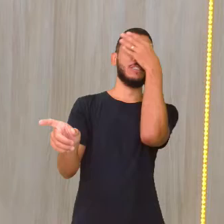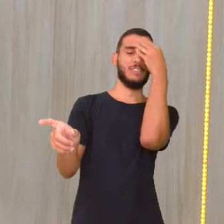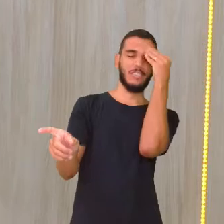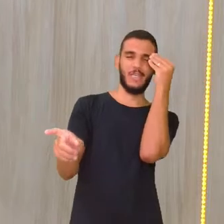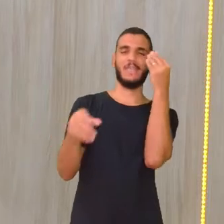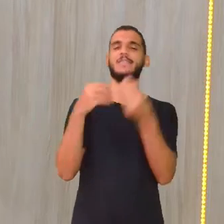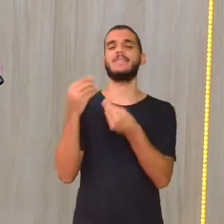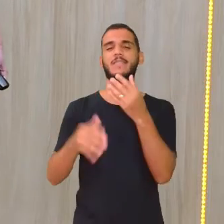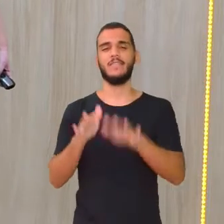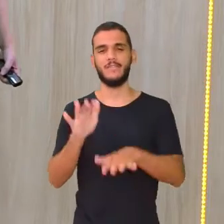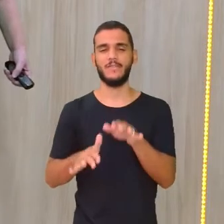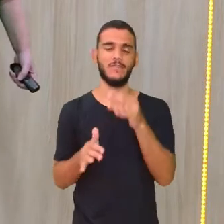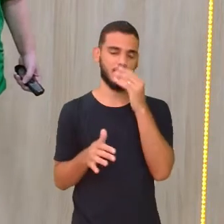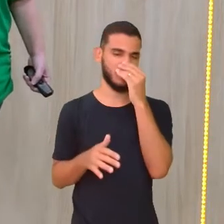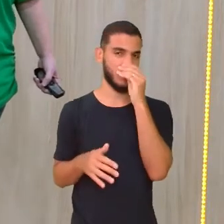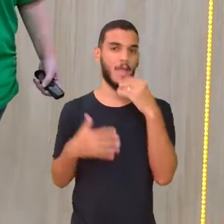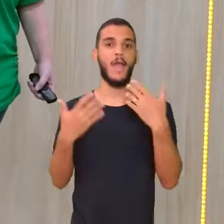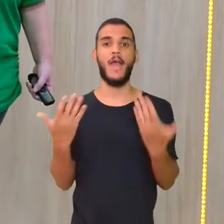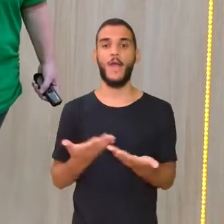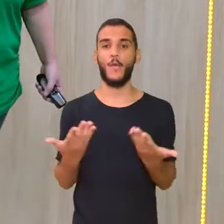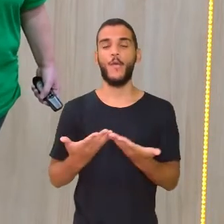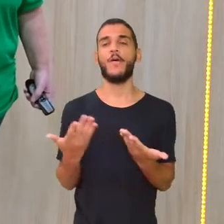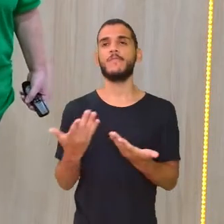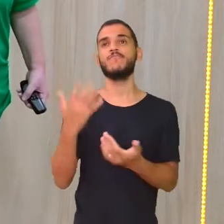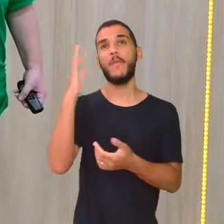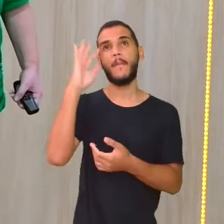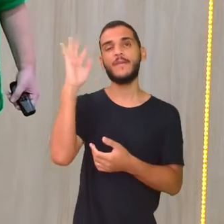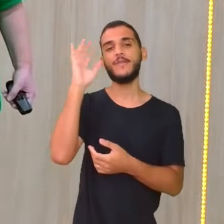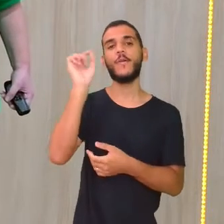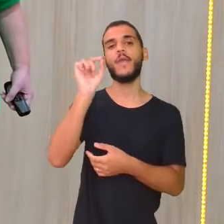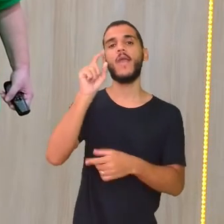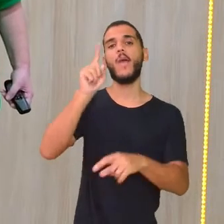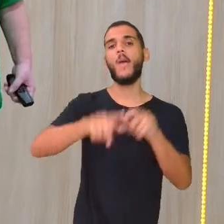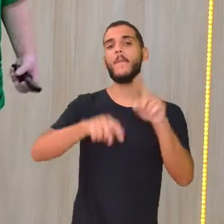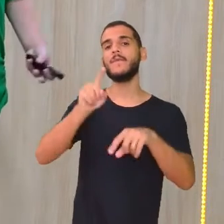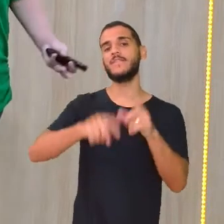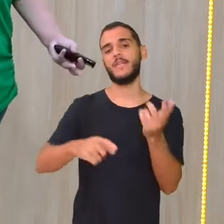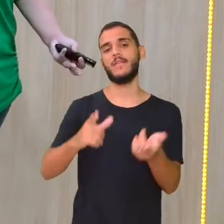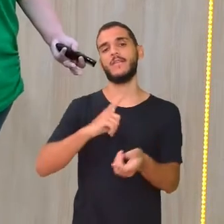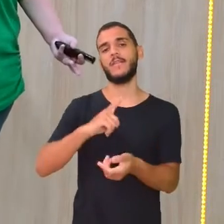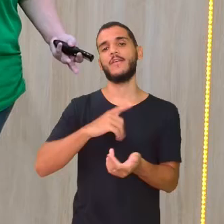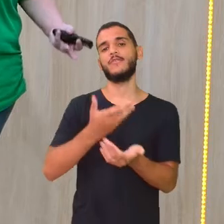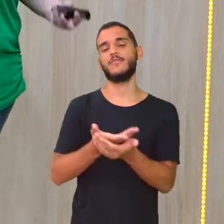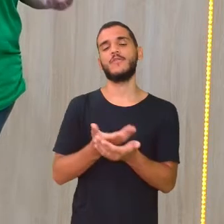vai trabalhar 3 nomenclaturas diferentes com vocês.